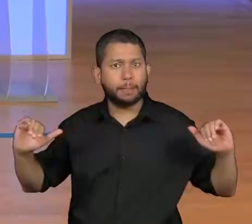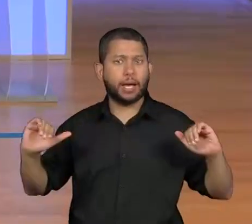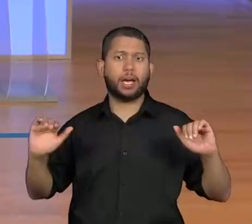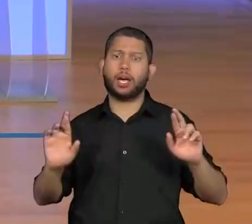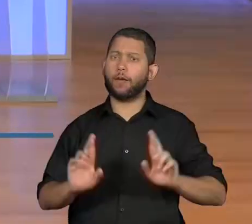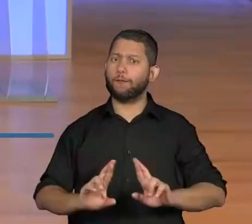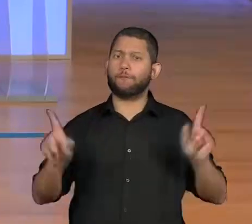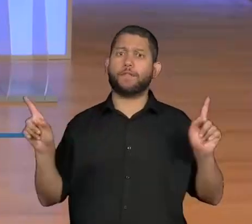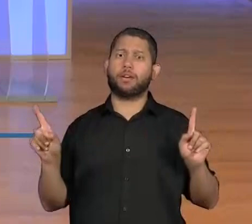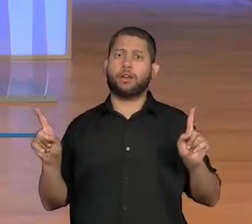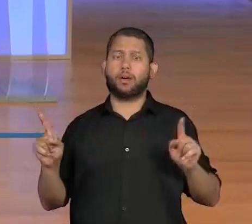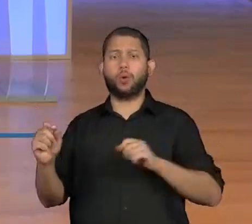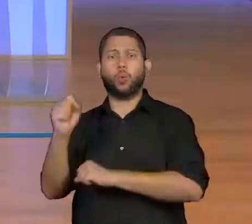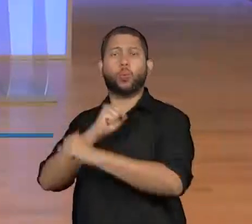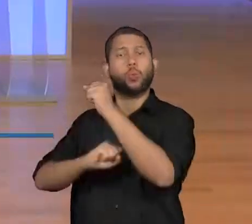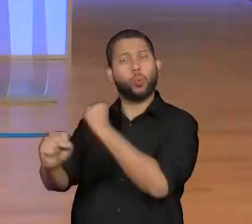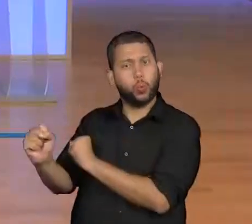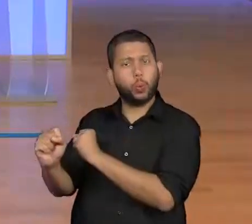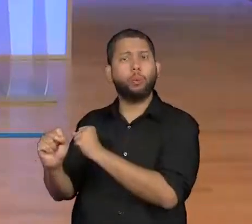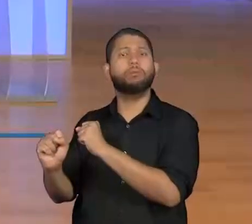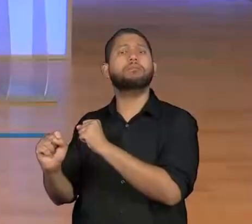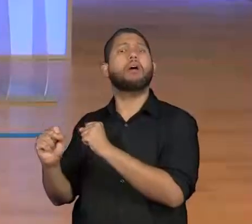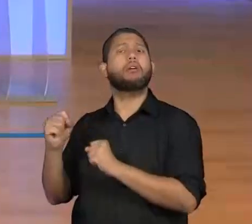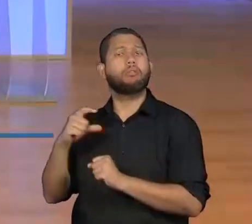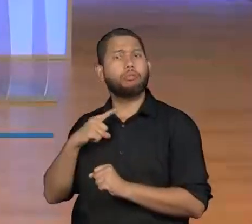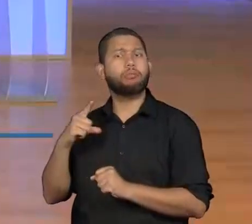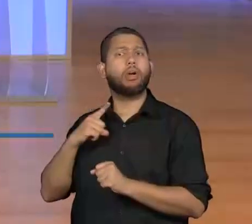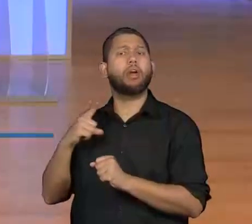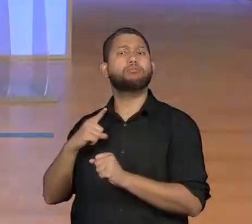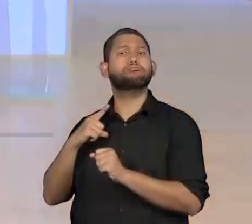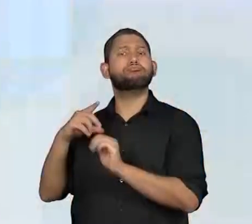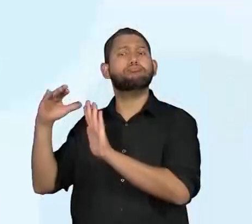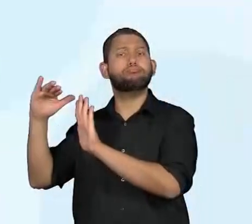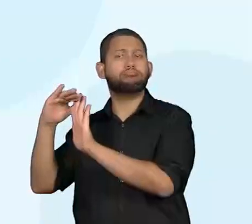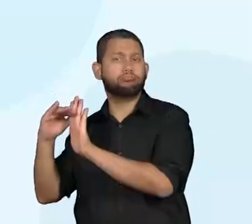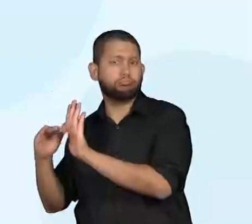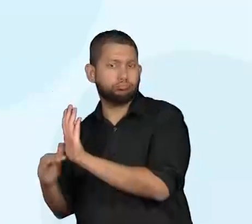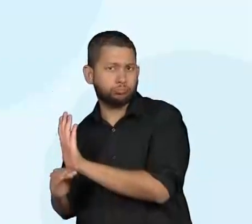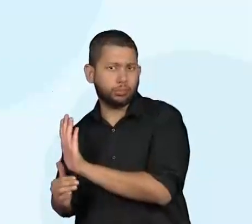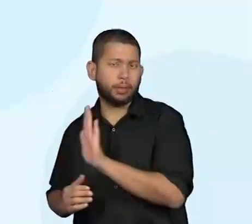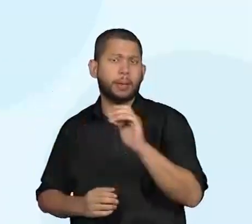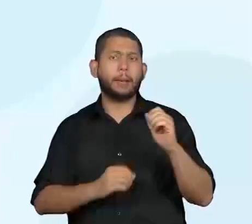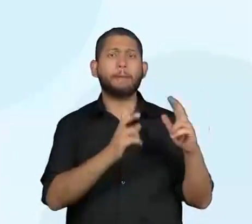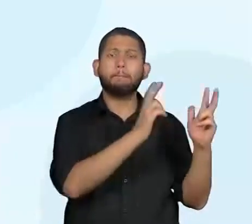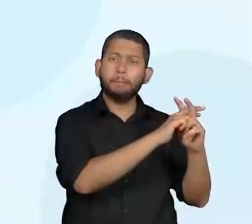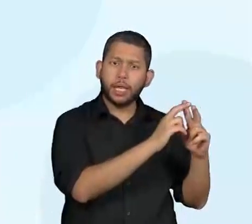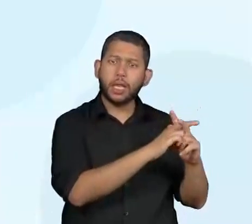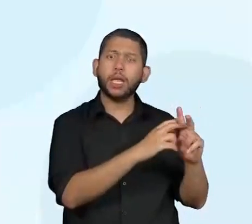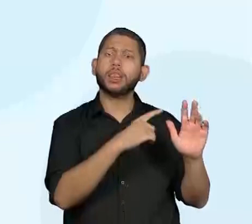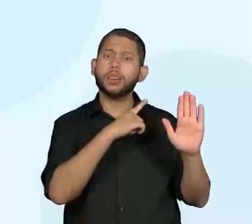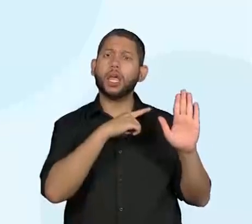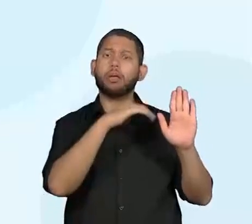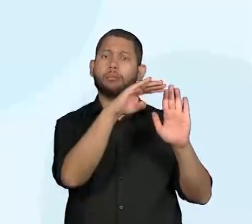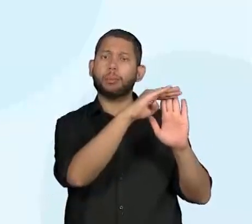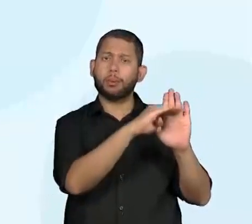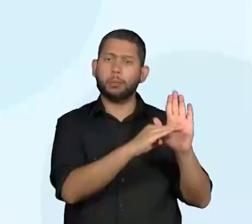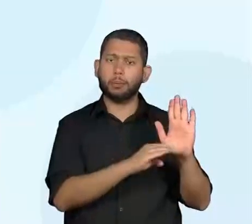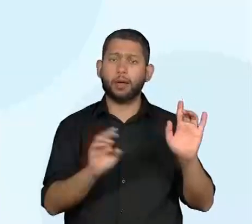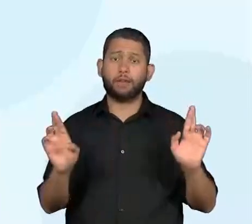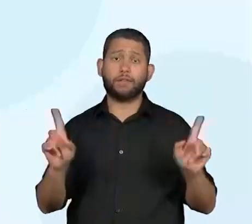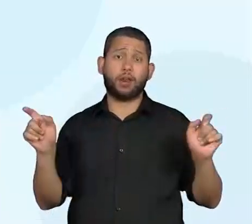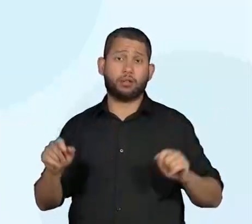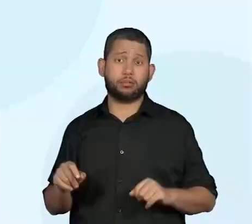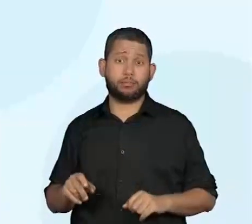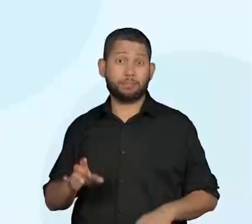são coisas diferentes. Tá? Então, qual é a diferença entre lutas e brigas? As lutas, elas possuem